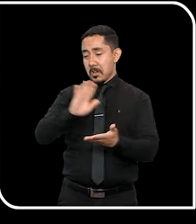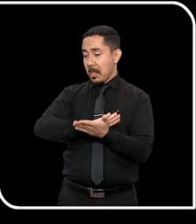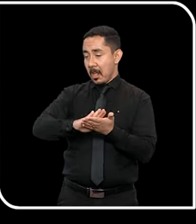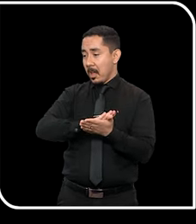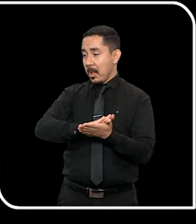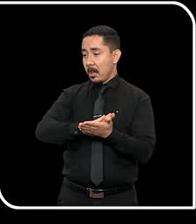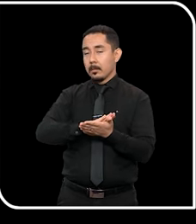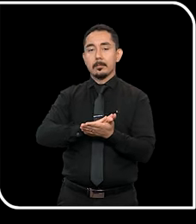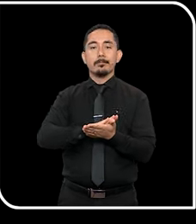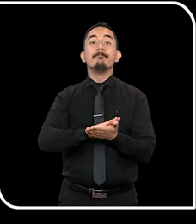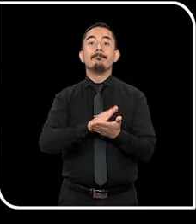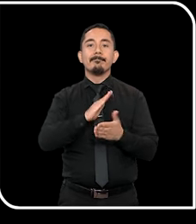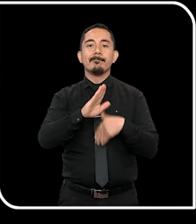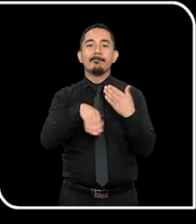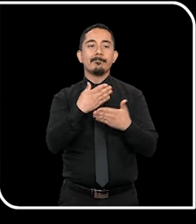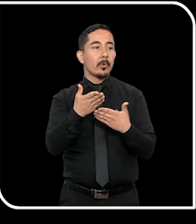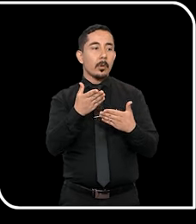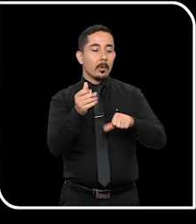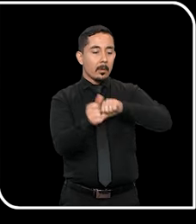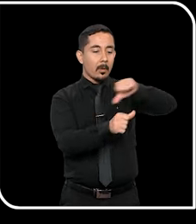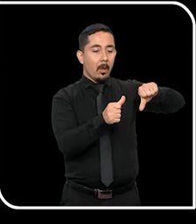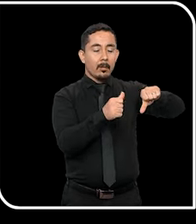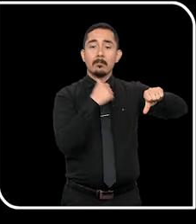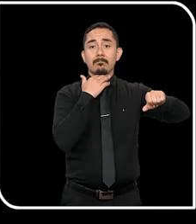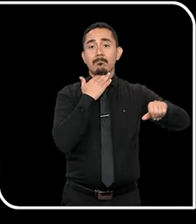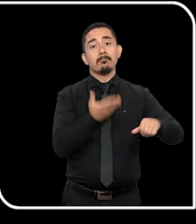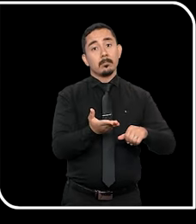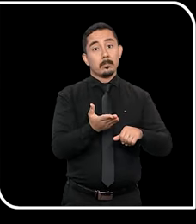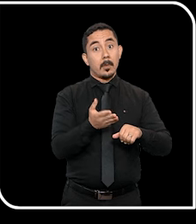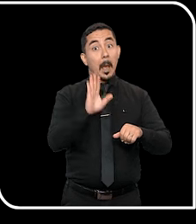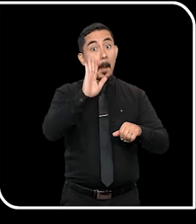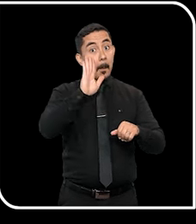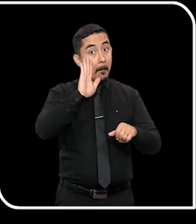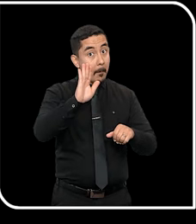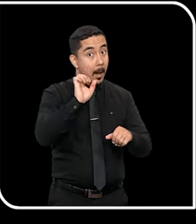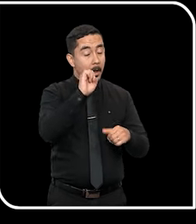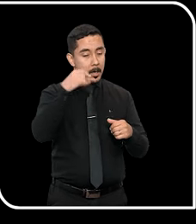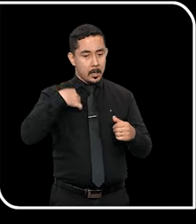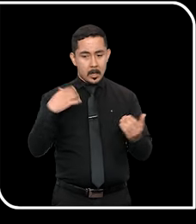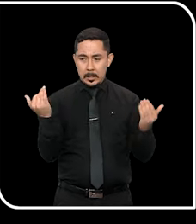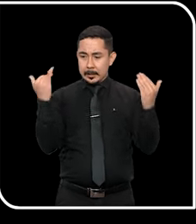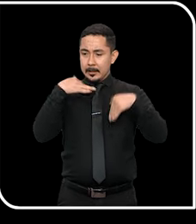vai acontecer por outro lado se eu me sinto extremamente